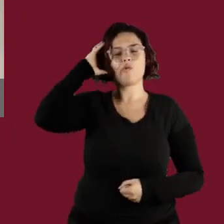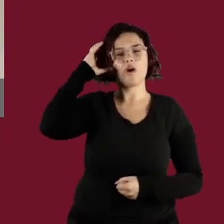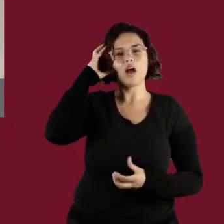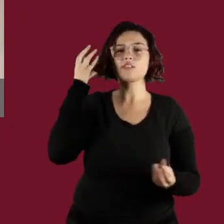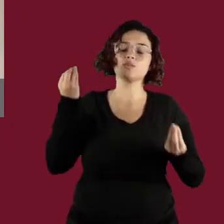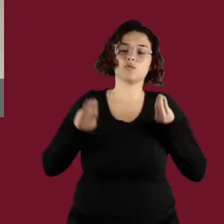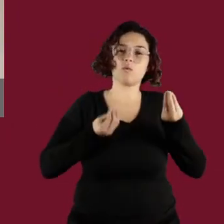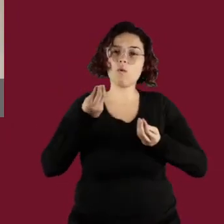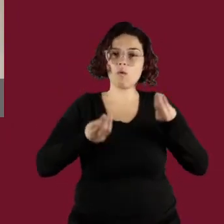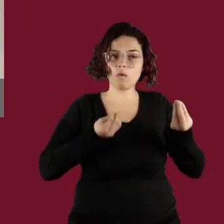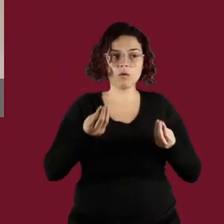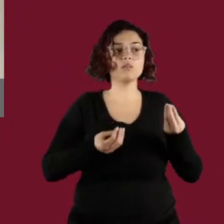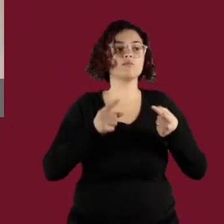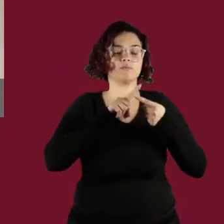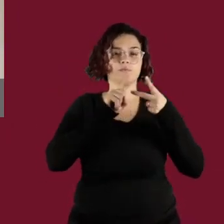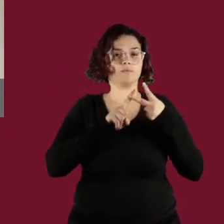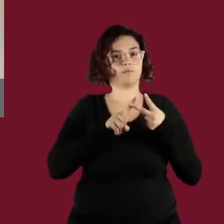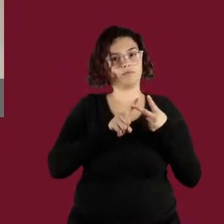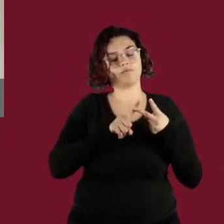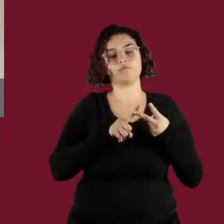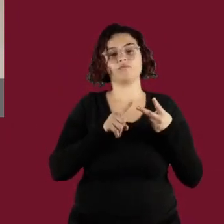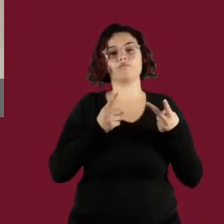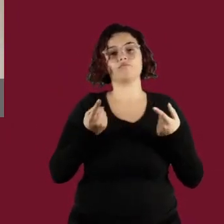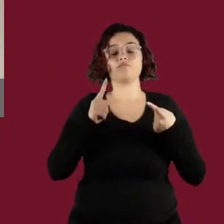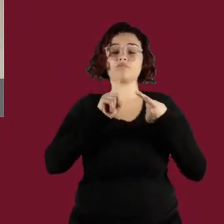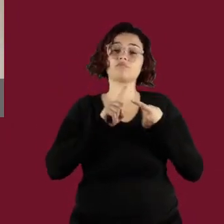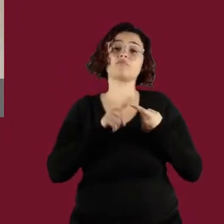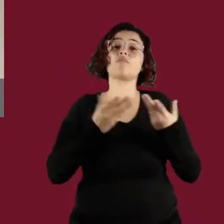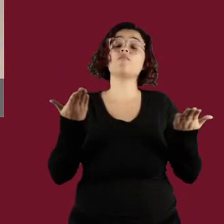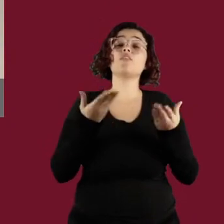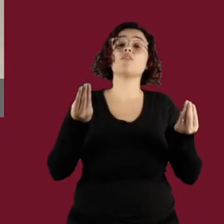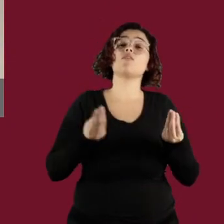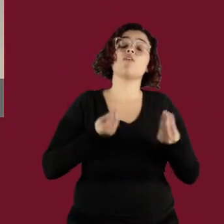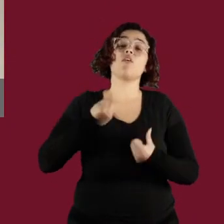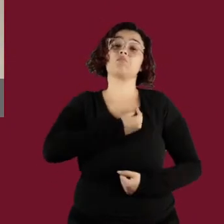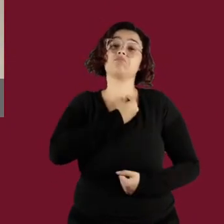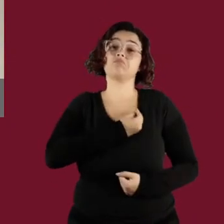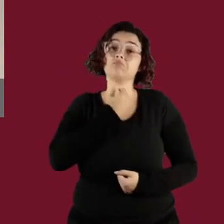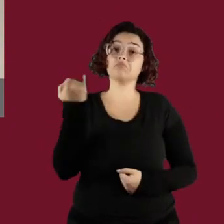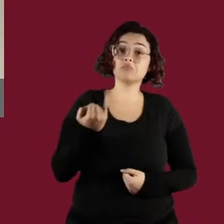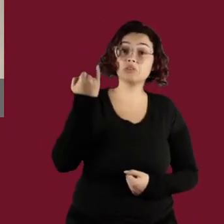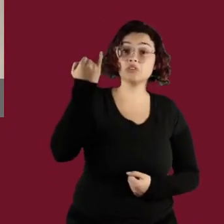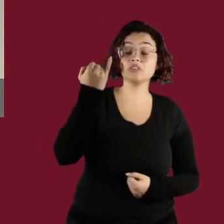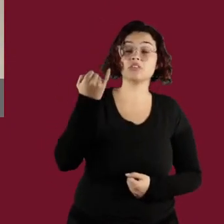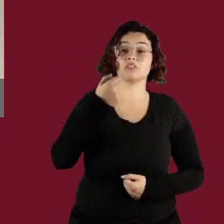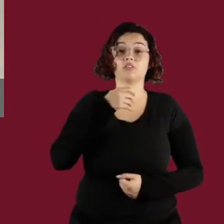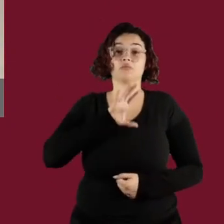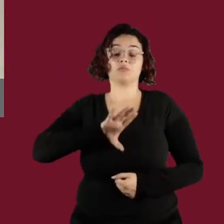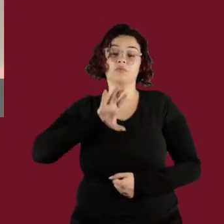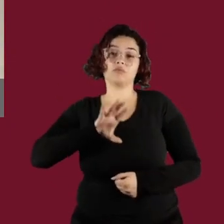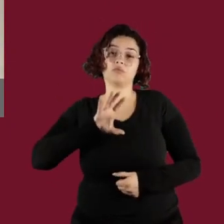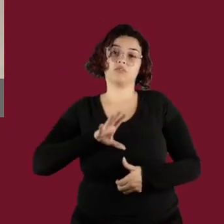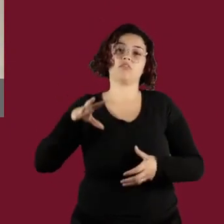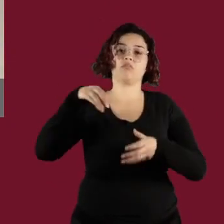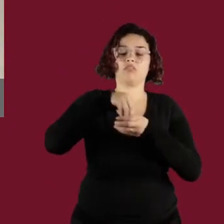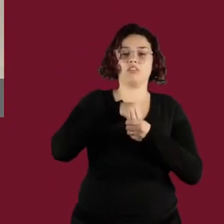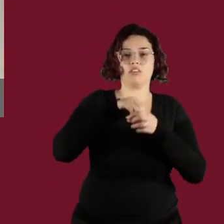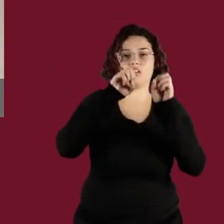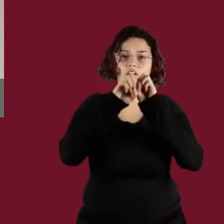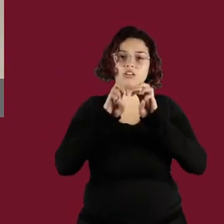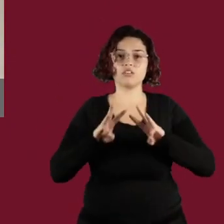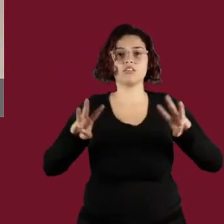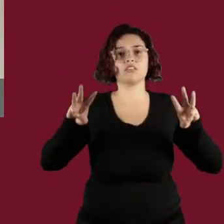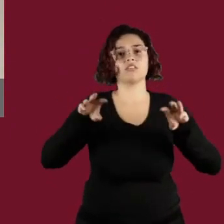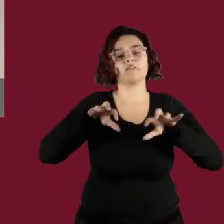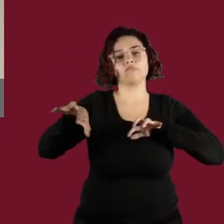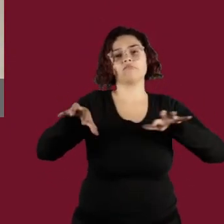duas questões fiquem à vontade. A questão do status atual da língua portuguesa, no complexo da ONU, na ONU, em todas as suas